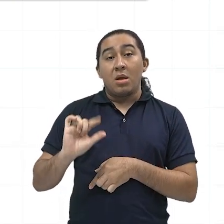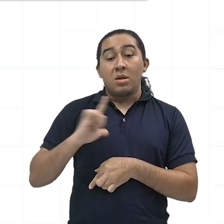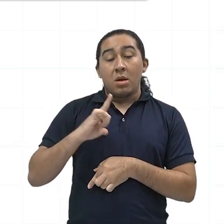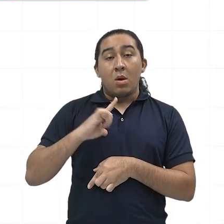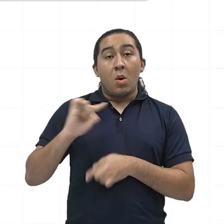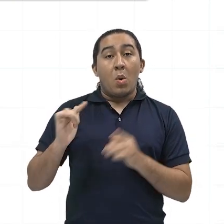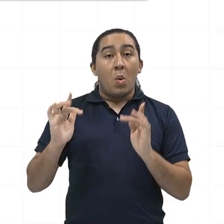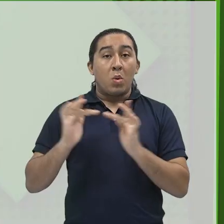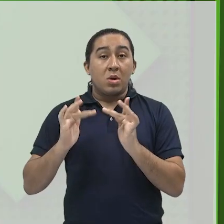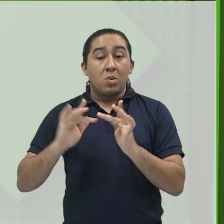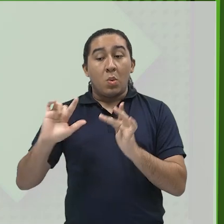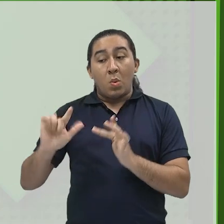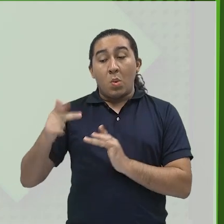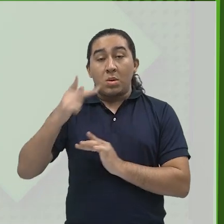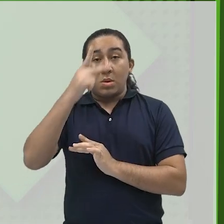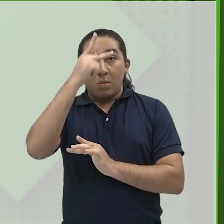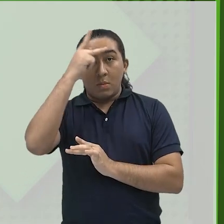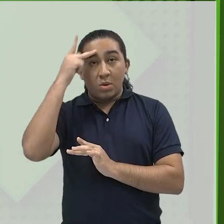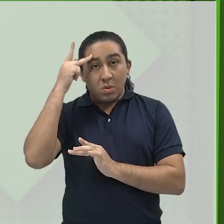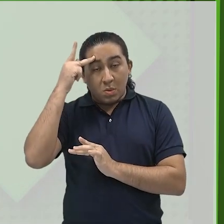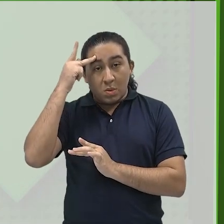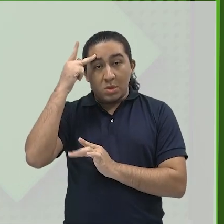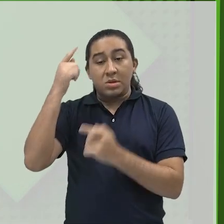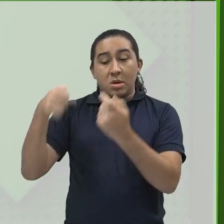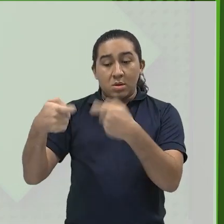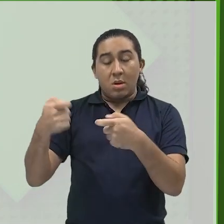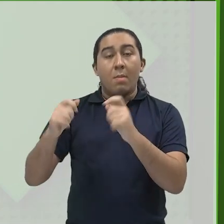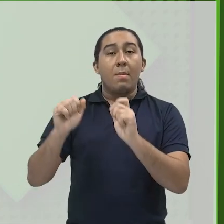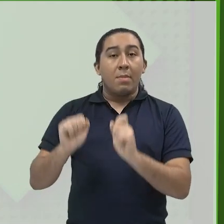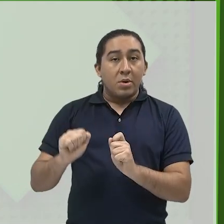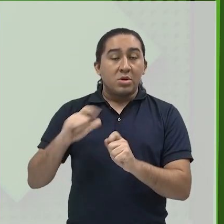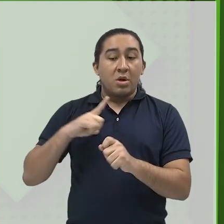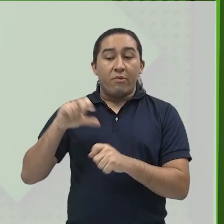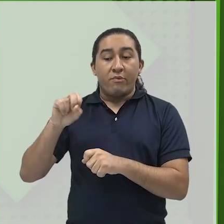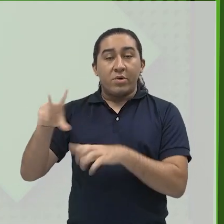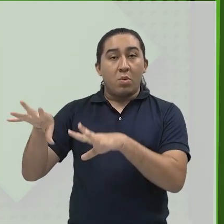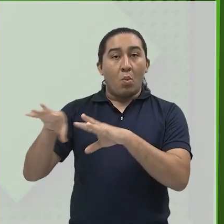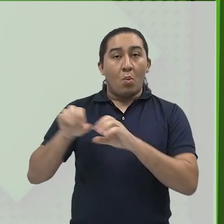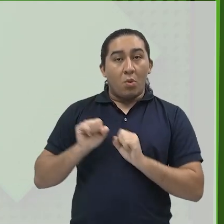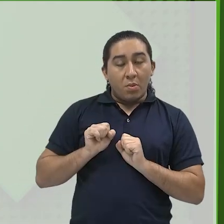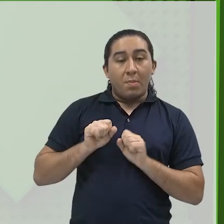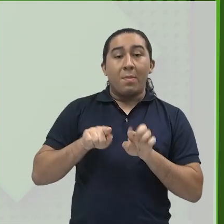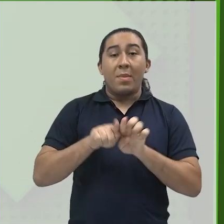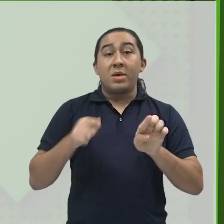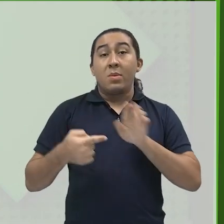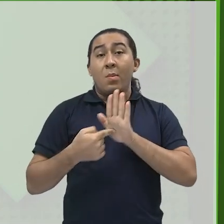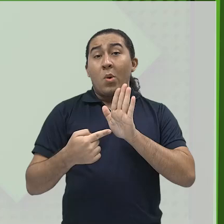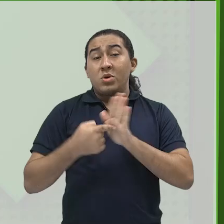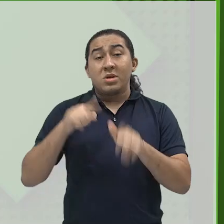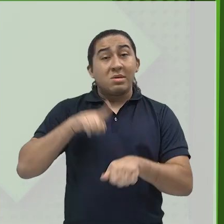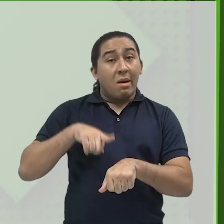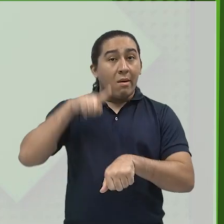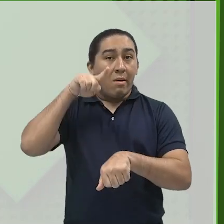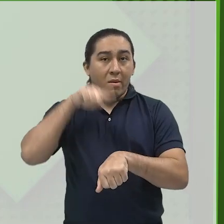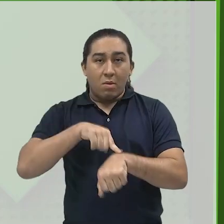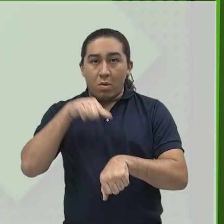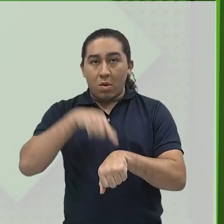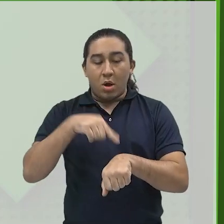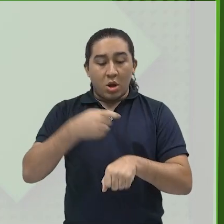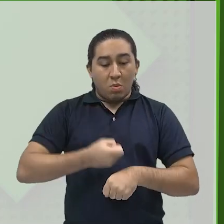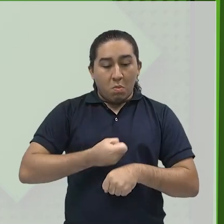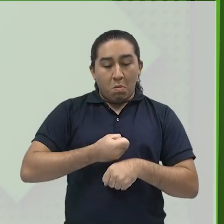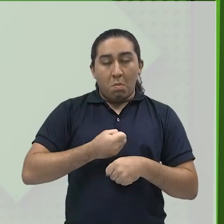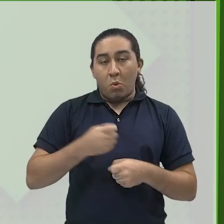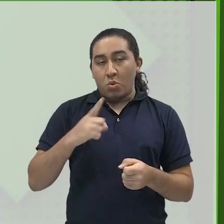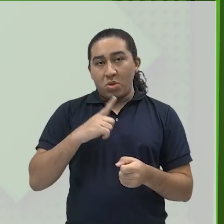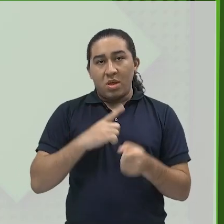pode se contaminar e ele vai adquirir o vírus. Mas não quer dizer que ele vai apresentar os sintomas quando ele